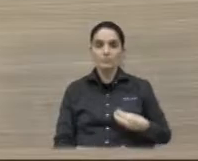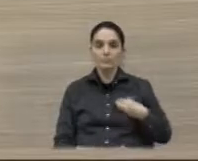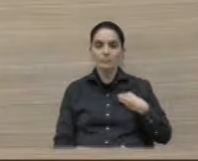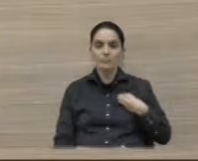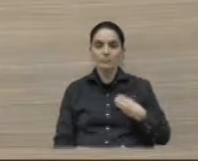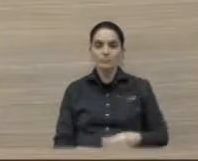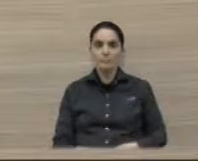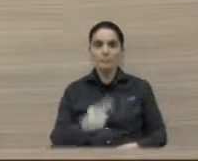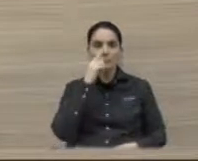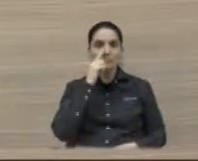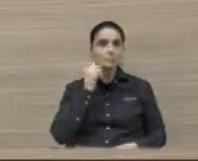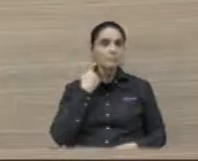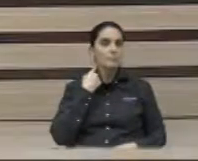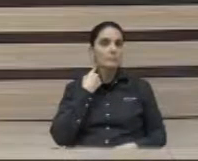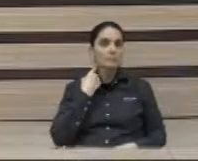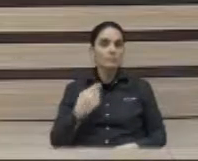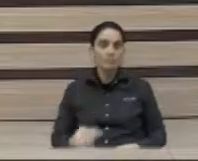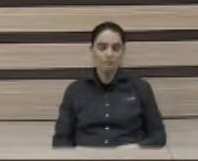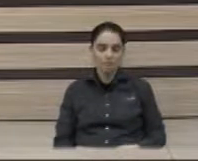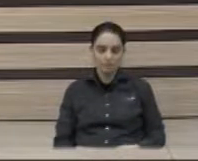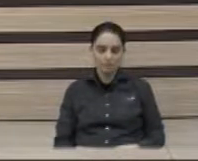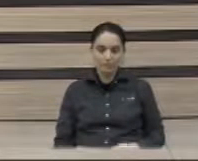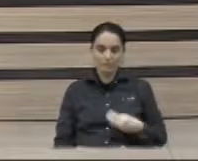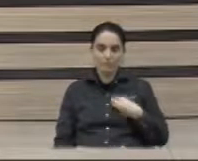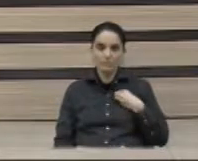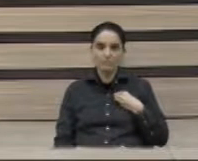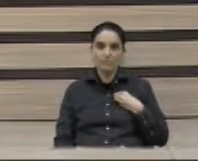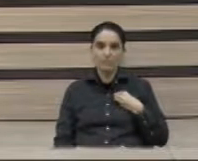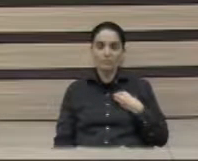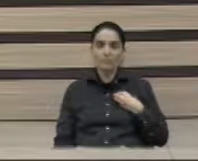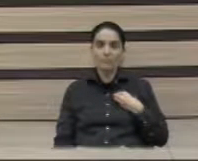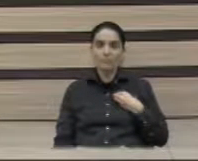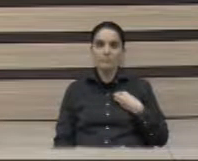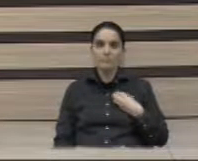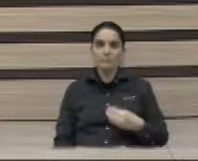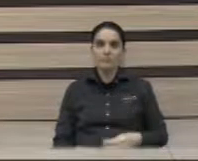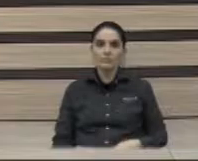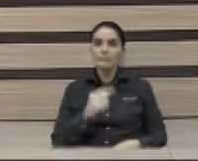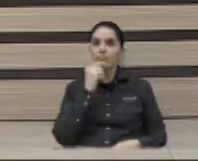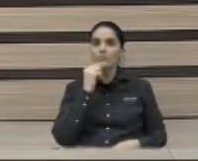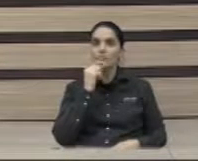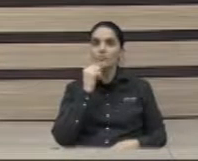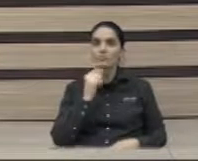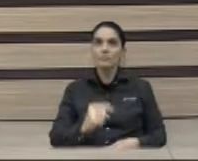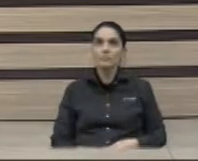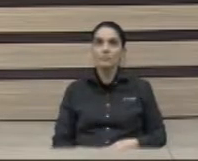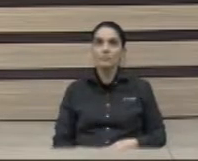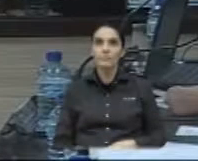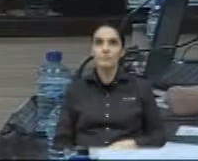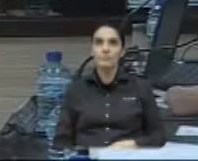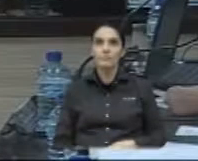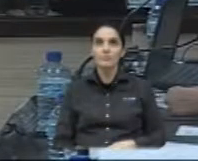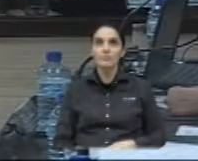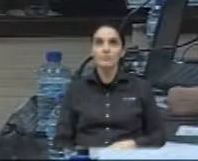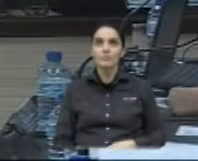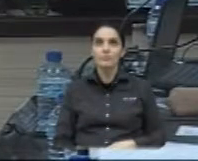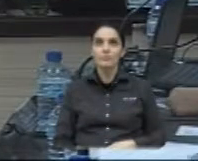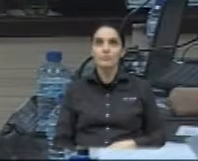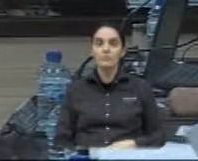Presente. Newton César dos Santos. Presente. Doutor Raul. O doutor Raul, acabei